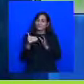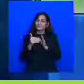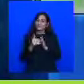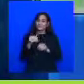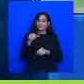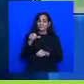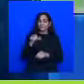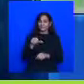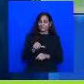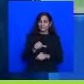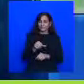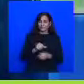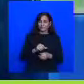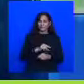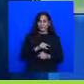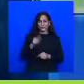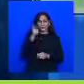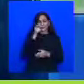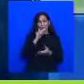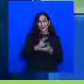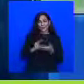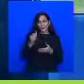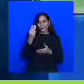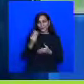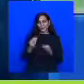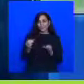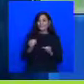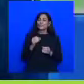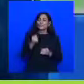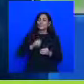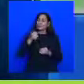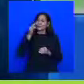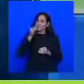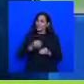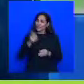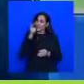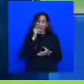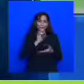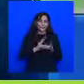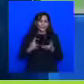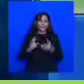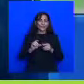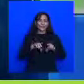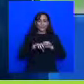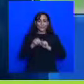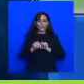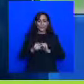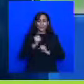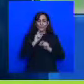9. Você ganha a partir de 3 acertos no Super 7, hein? Boa sorte!